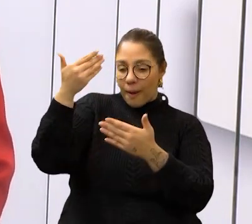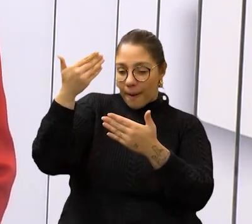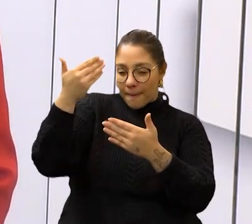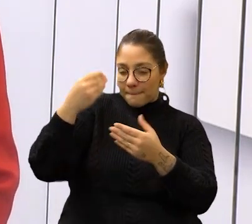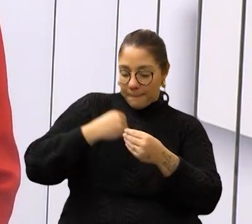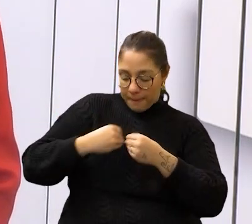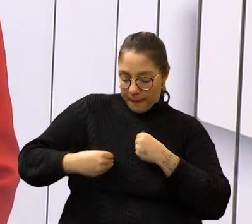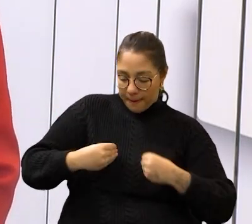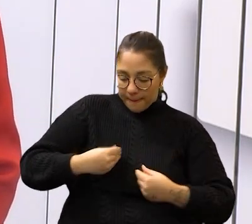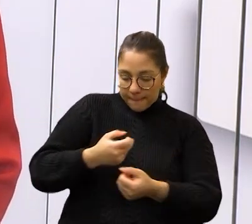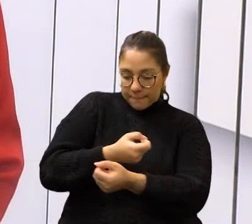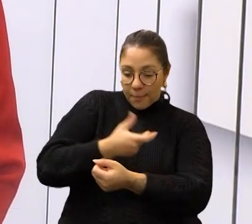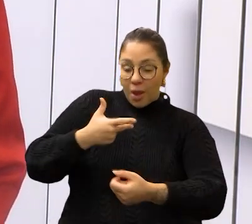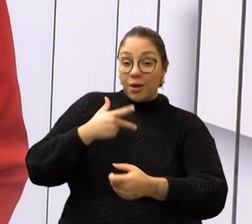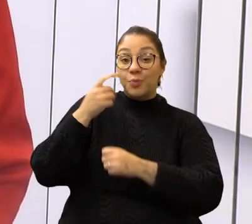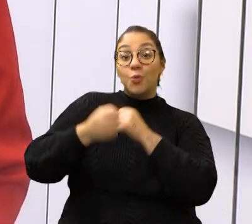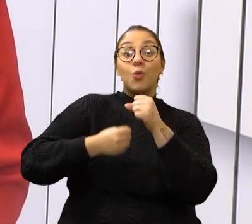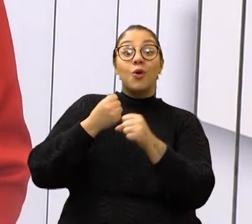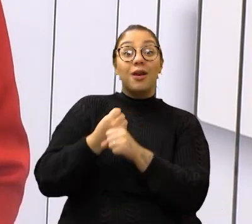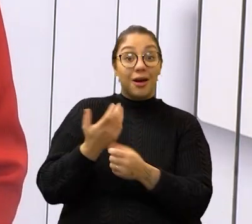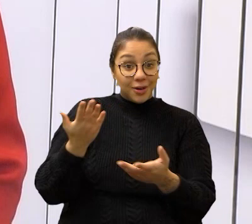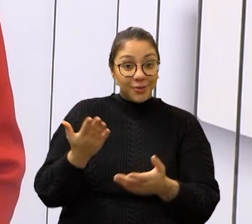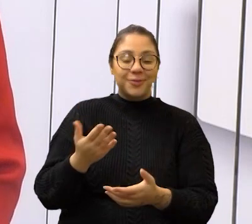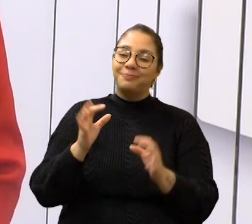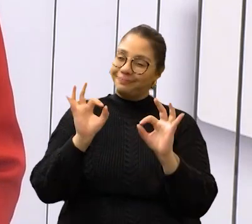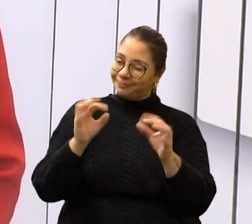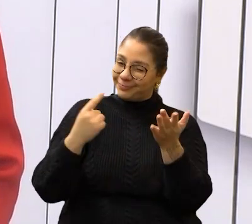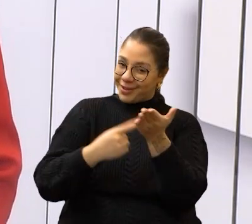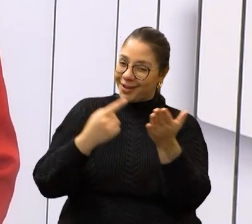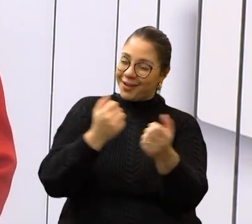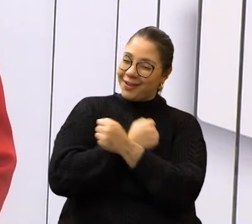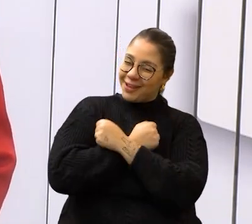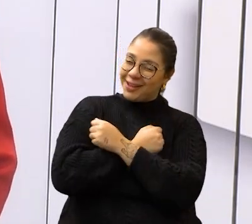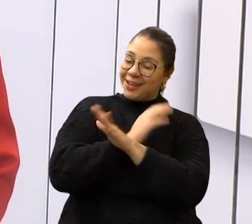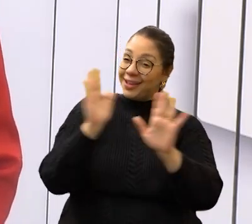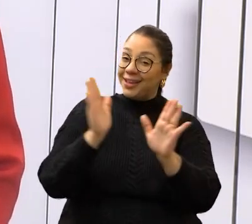ano. Combinado? Um forte abraço para você e a gente se